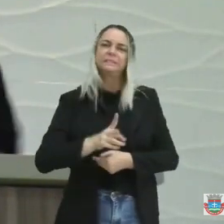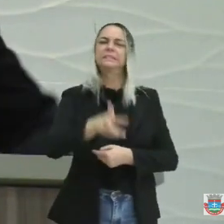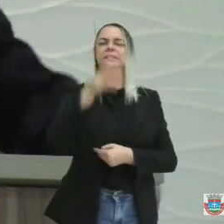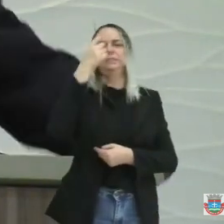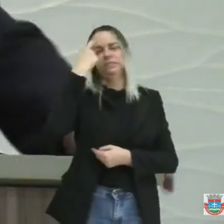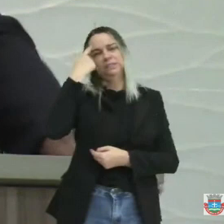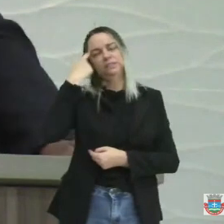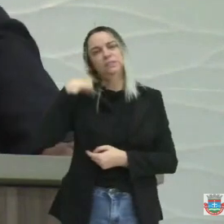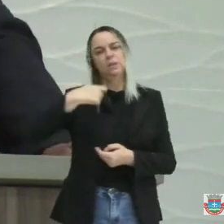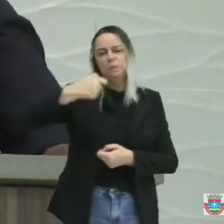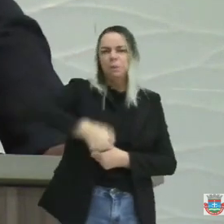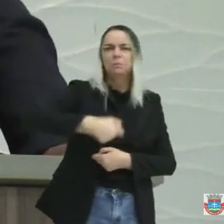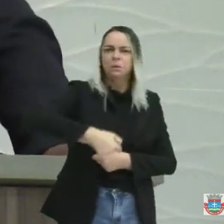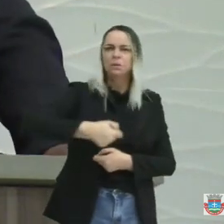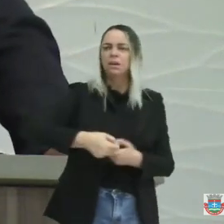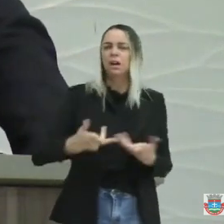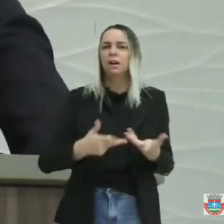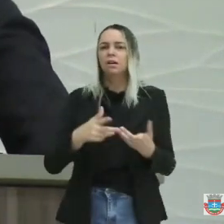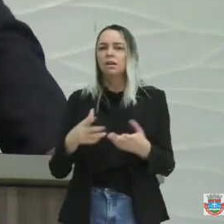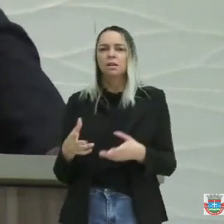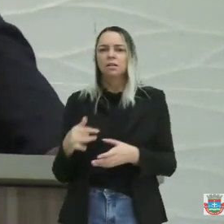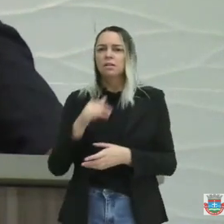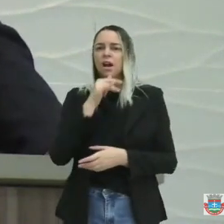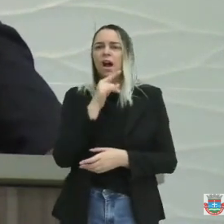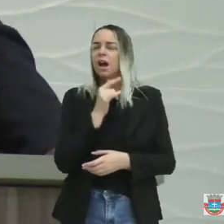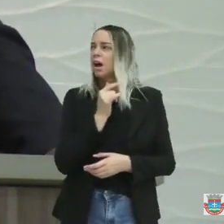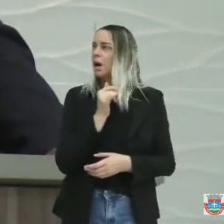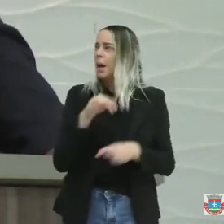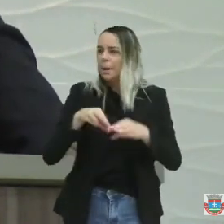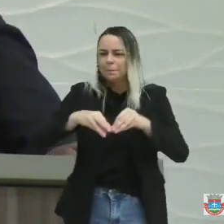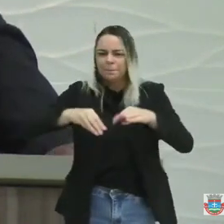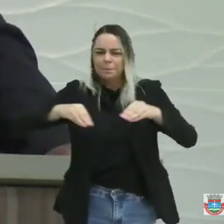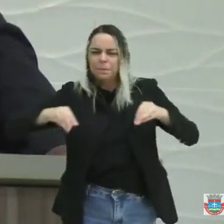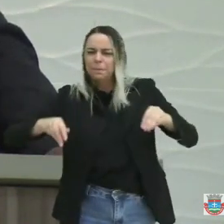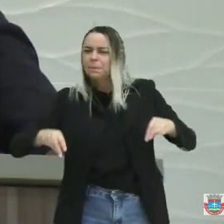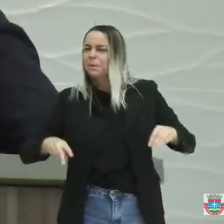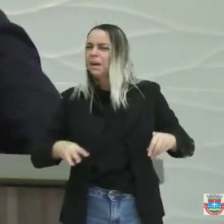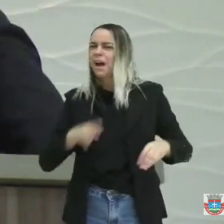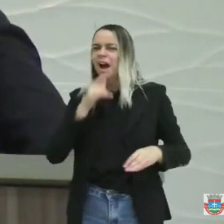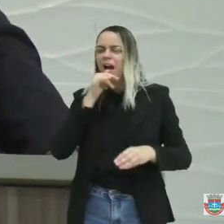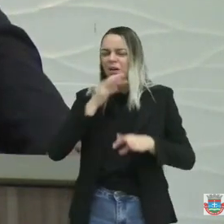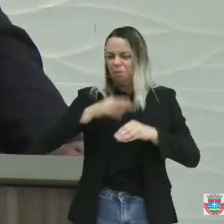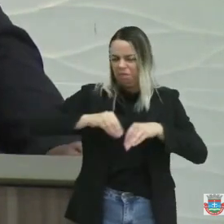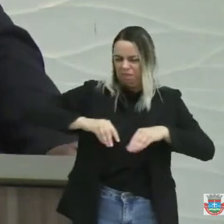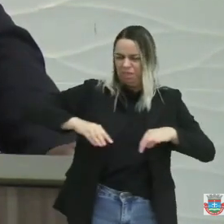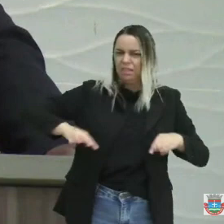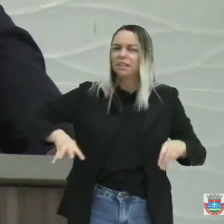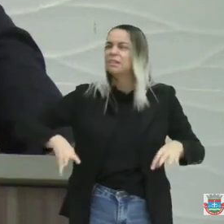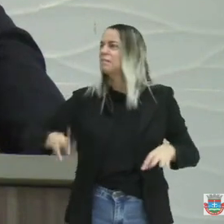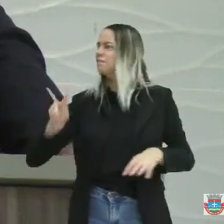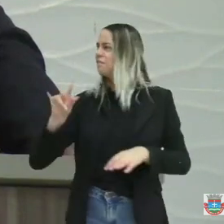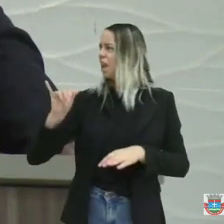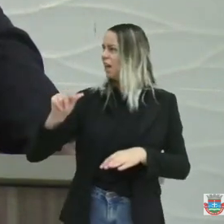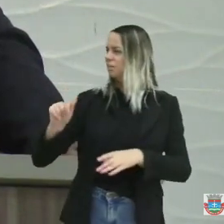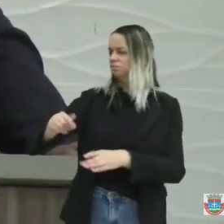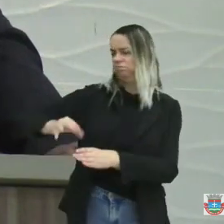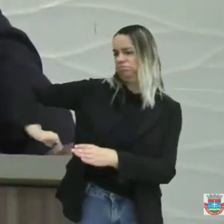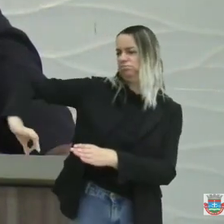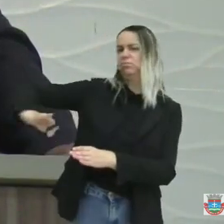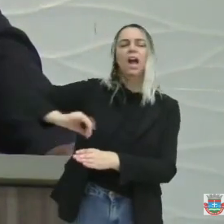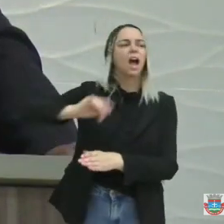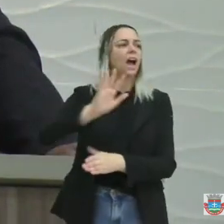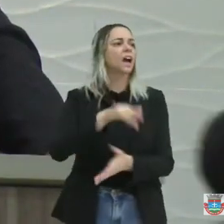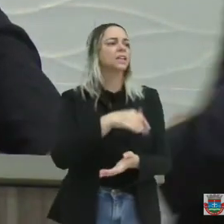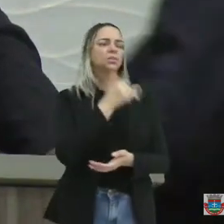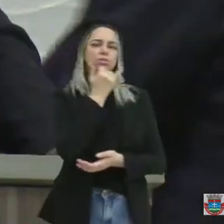Gente, a quantidade de lâmpadas apagadas que tem aí na nossa vila. Eu passei ontem à noite, era